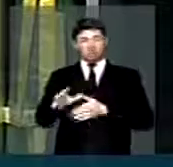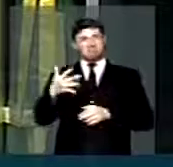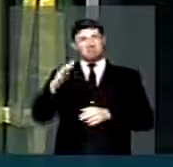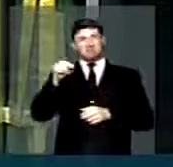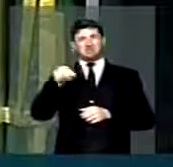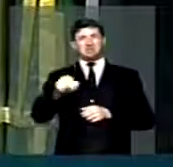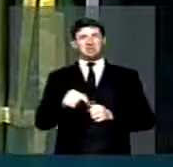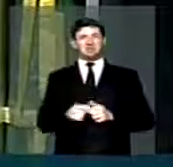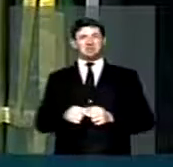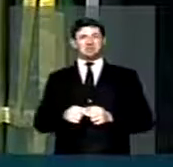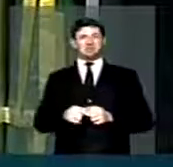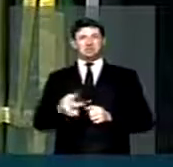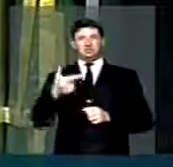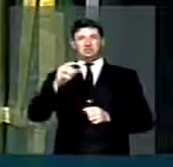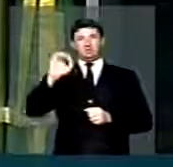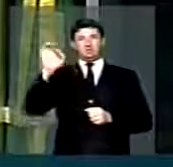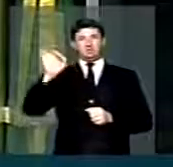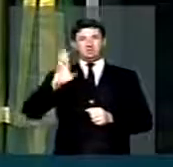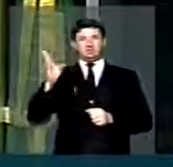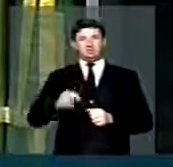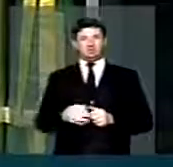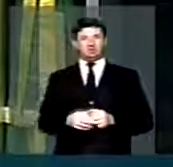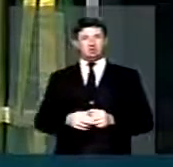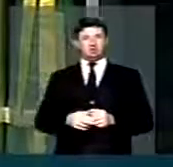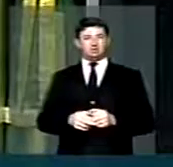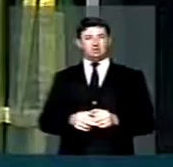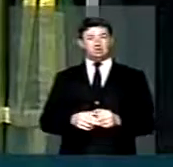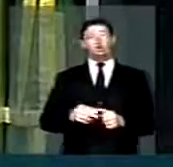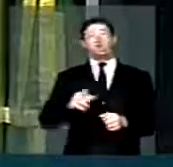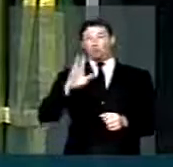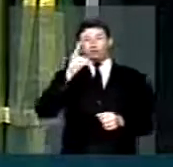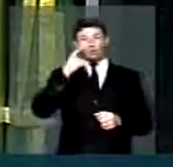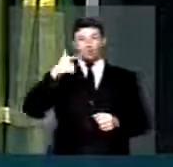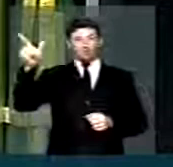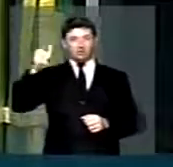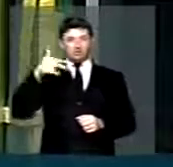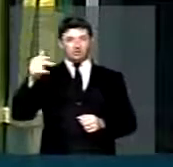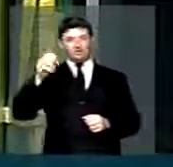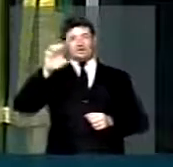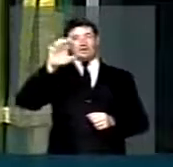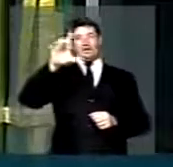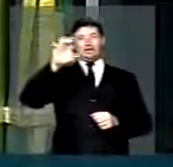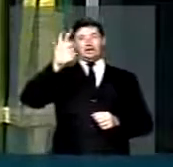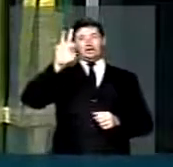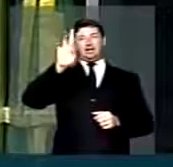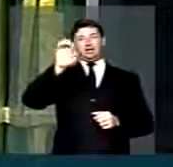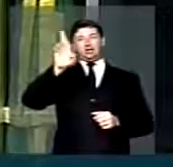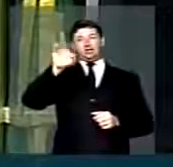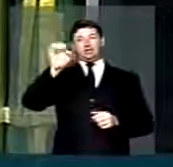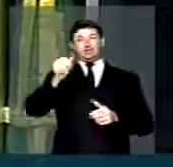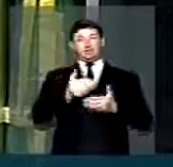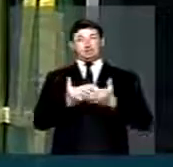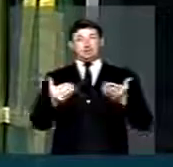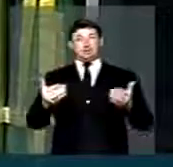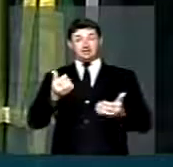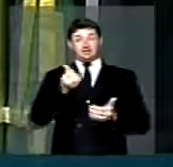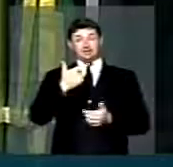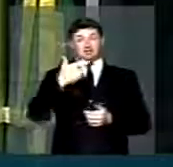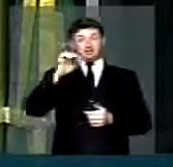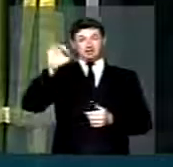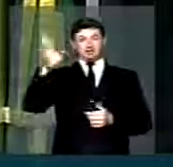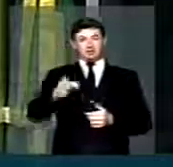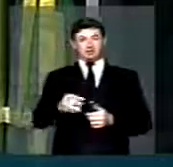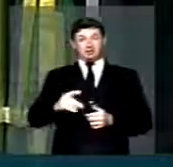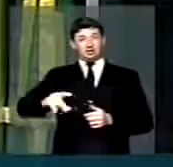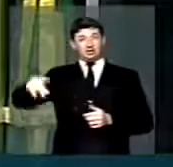isso. 20% está aí. A Eletrobras, ela perdeu 62%, desde